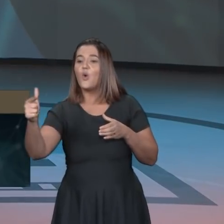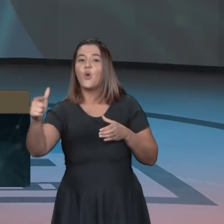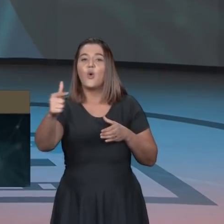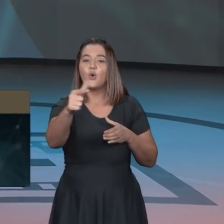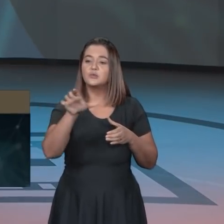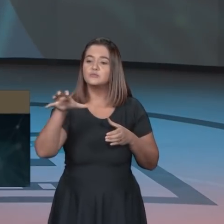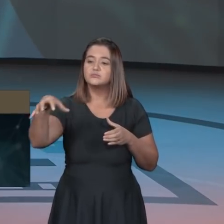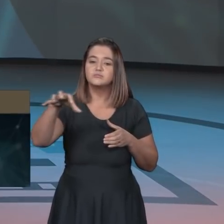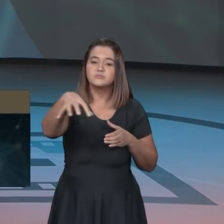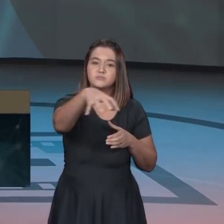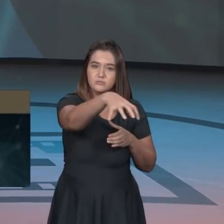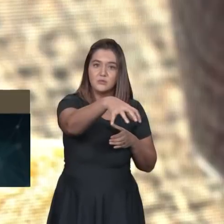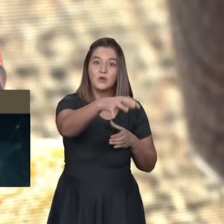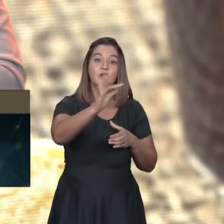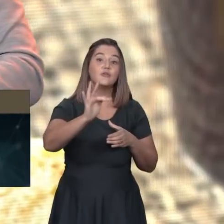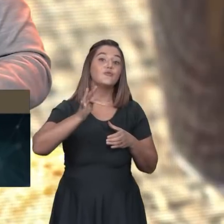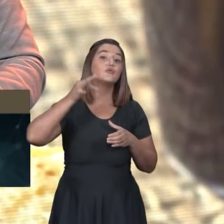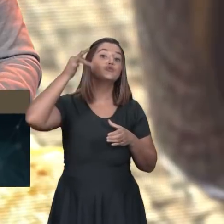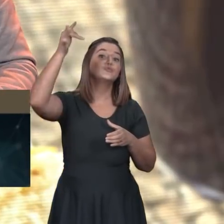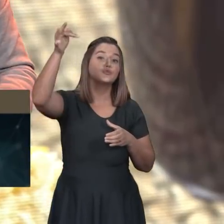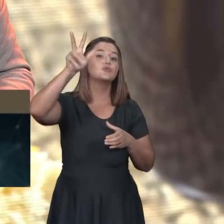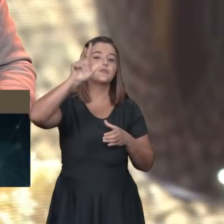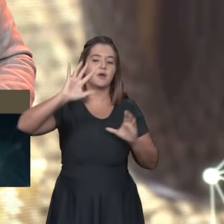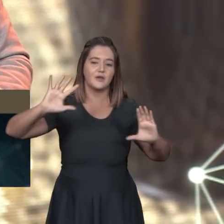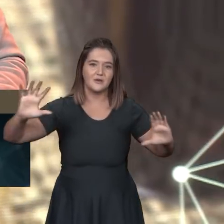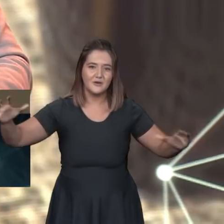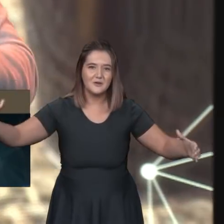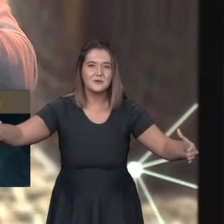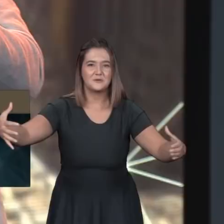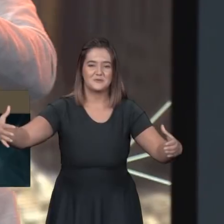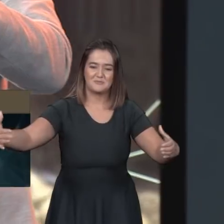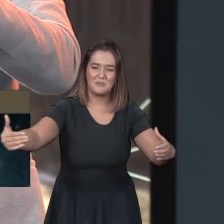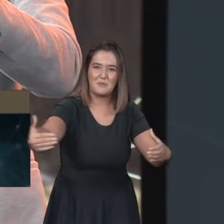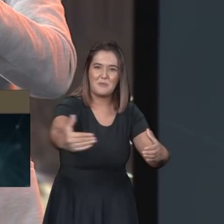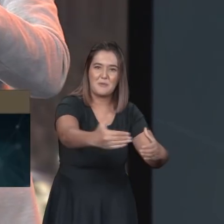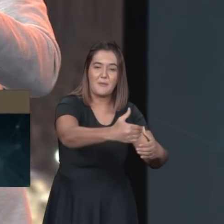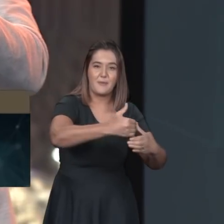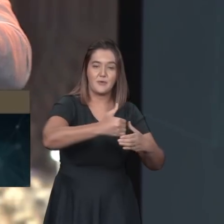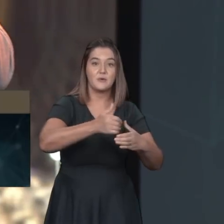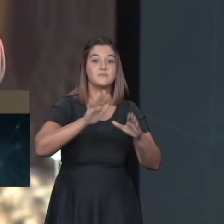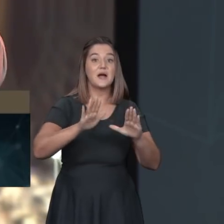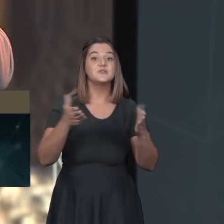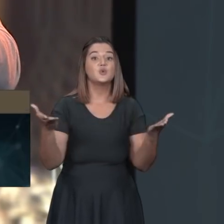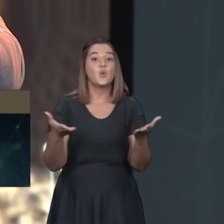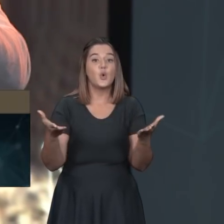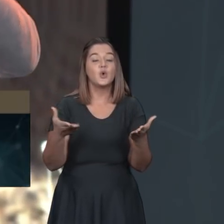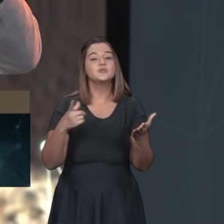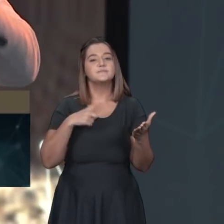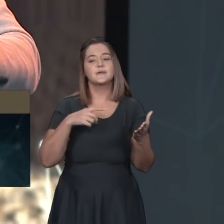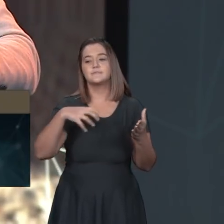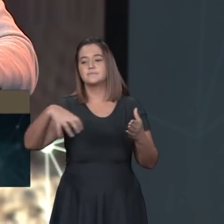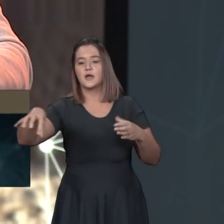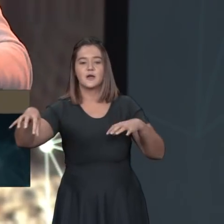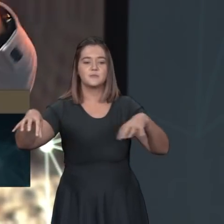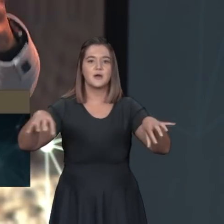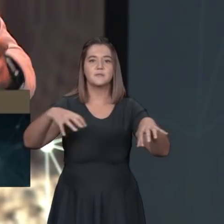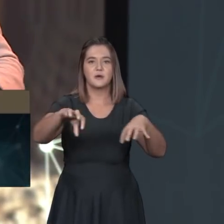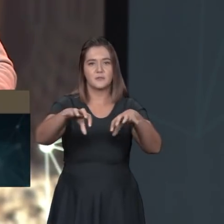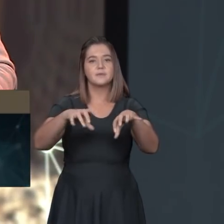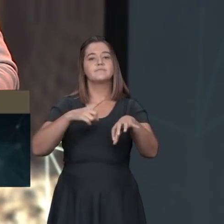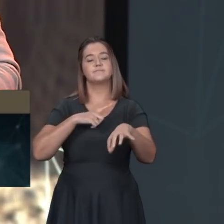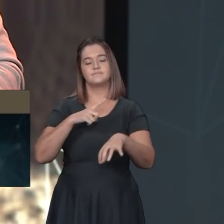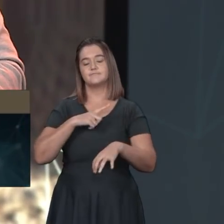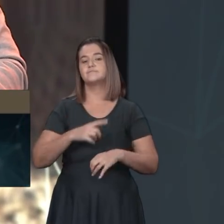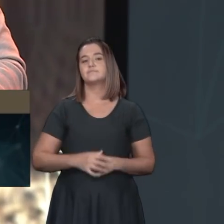apenas um rebanho e um pastor. E permita-me fazer uma colocação para aqueles que estão nos assistindo que já conhecem a Bíblia, conhecem